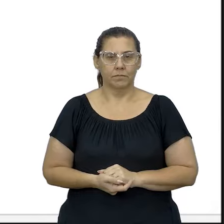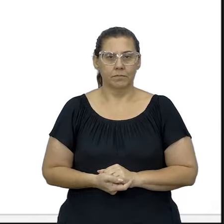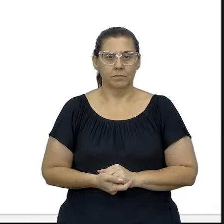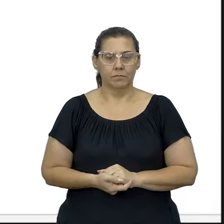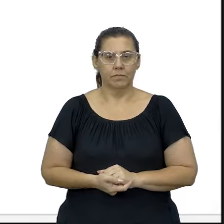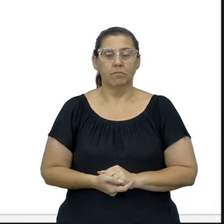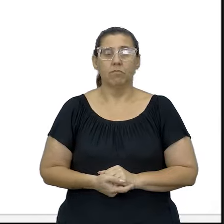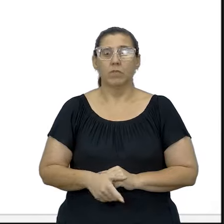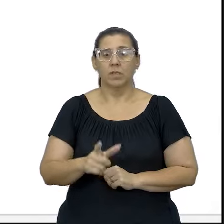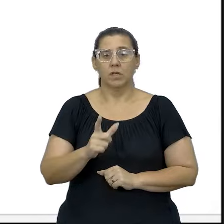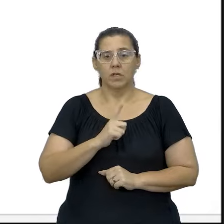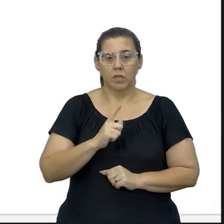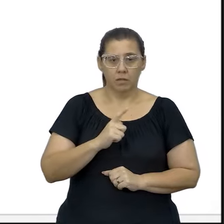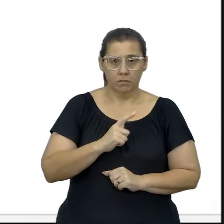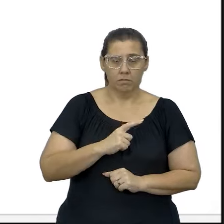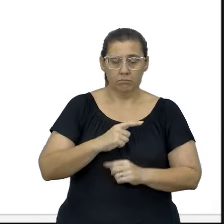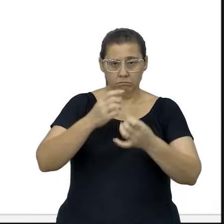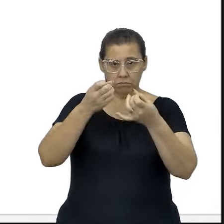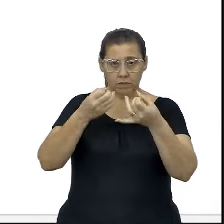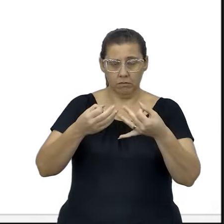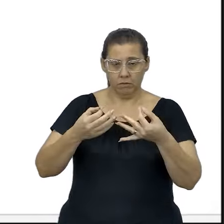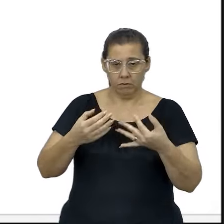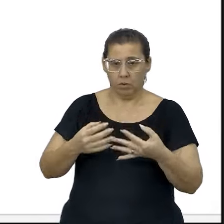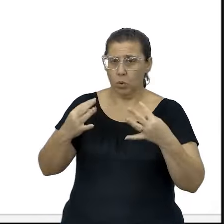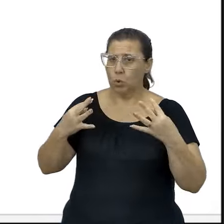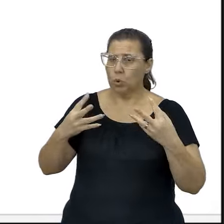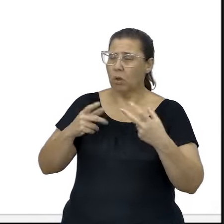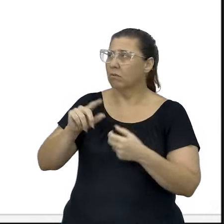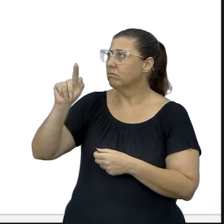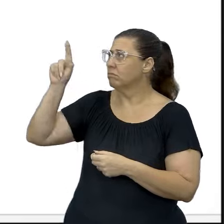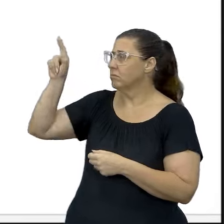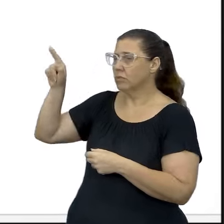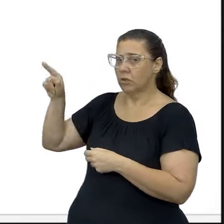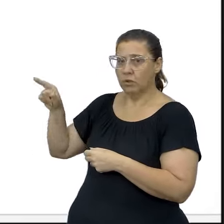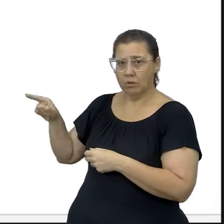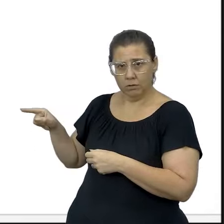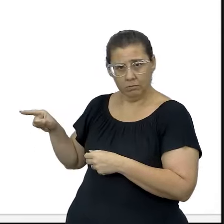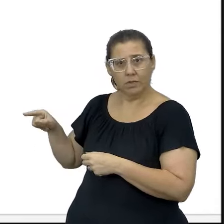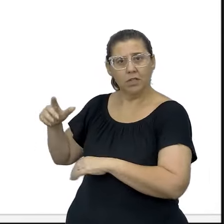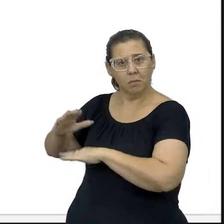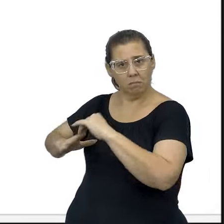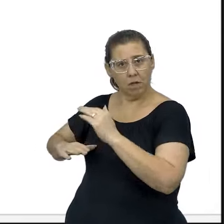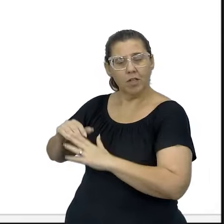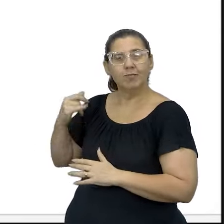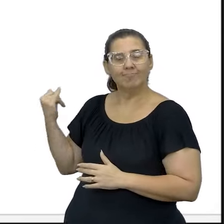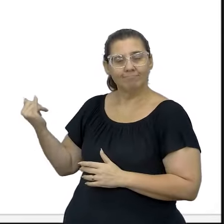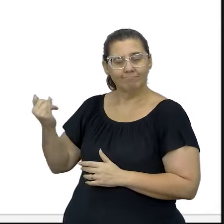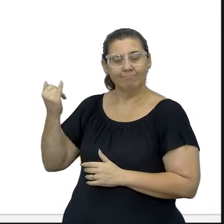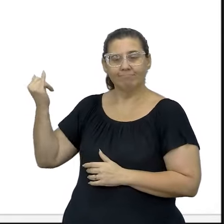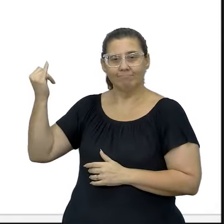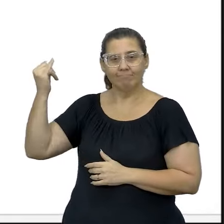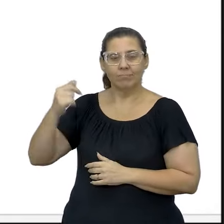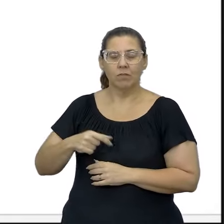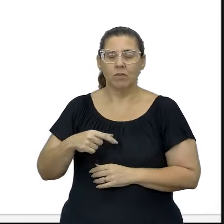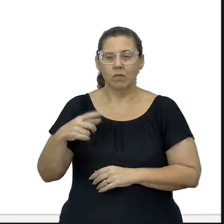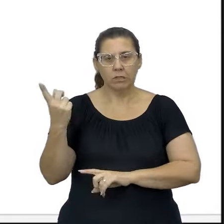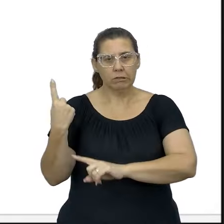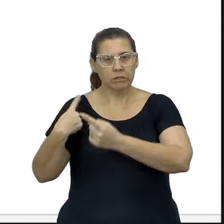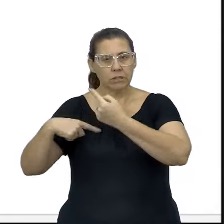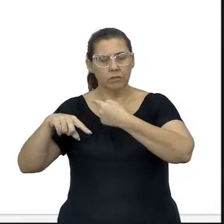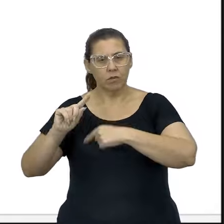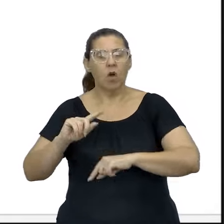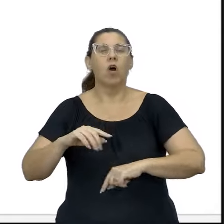temos aqui discriminados, né, todas as habilidades essenciais que desenvolvem,